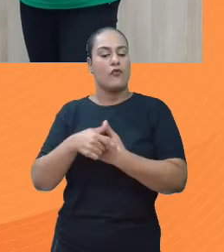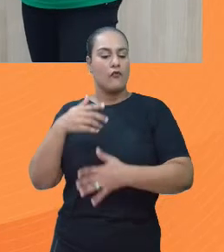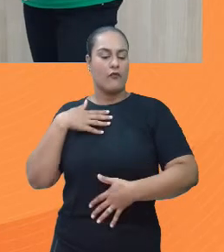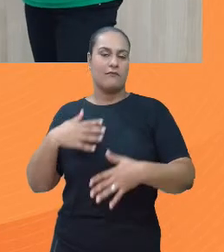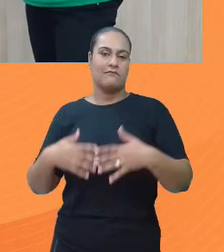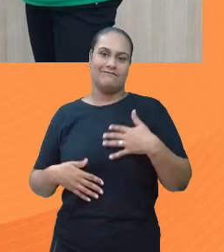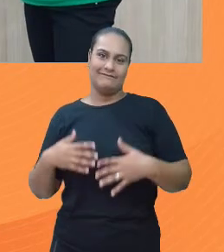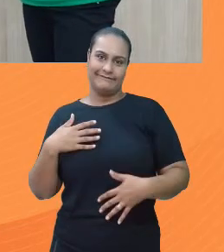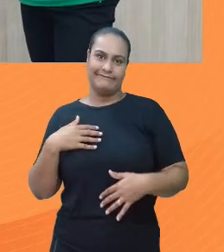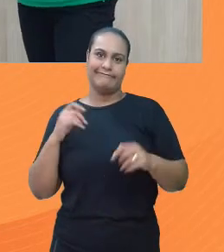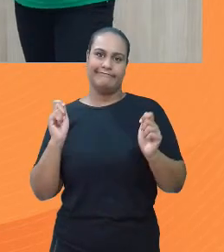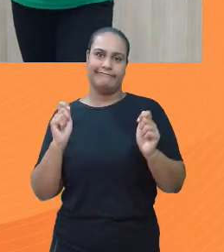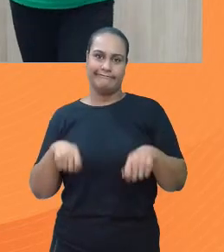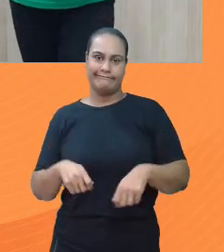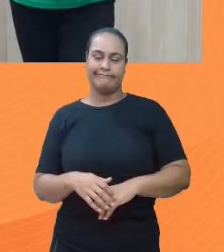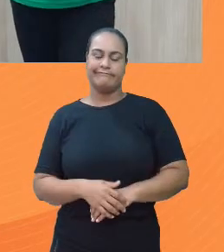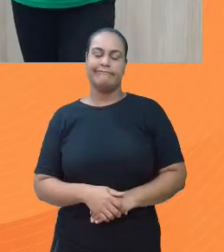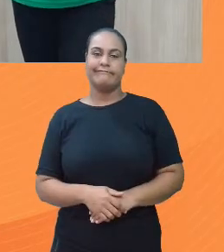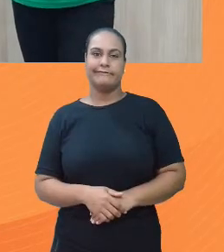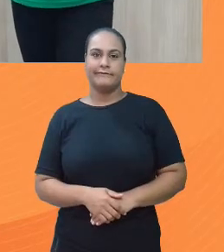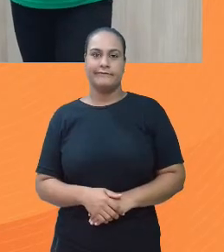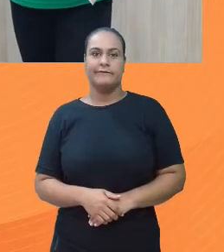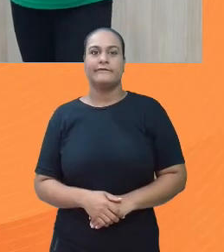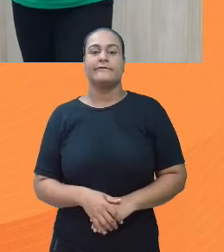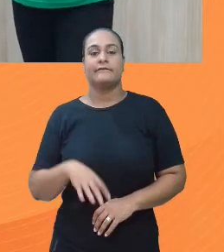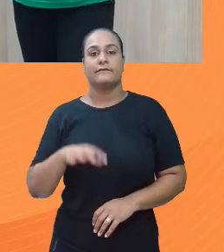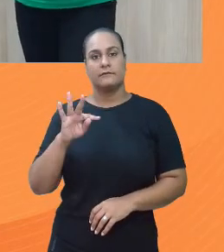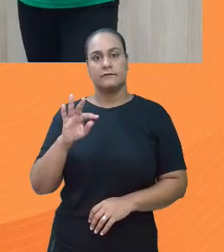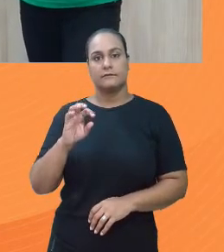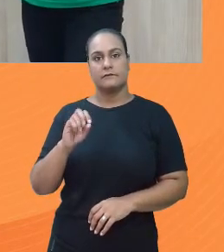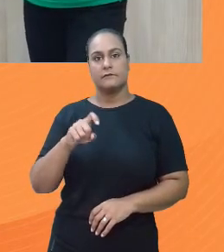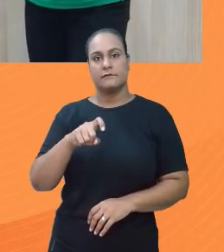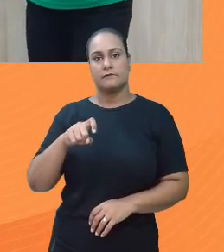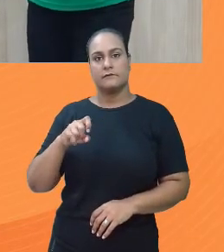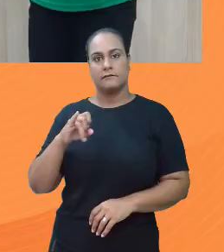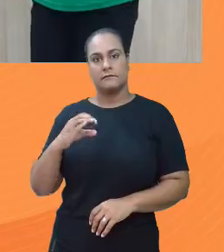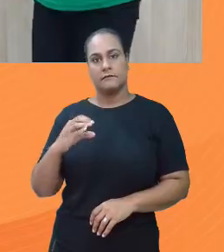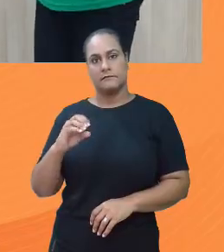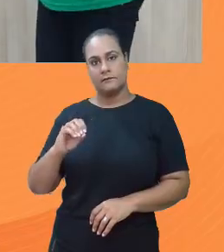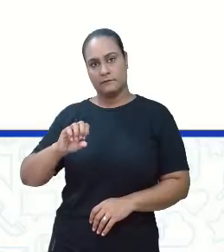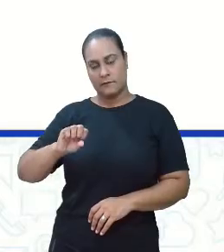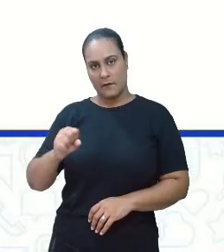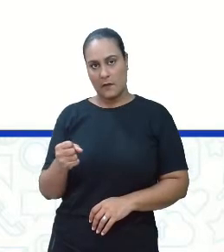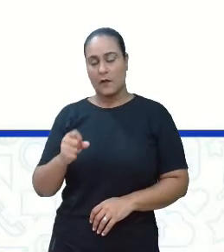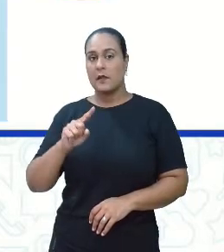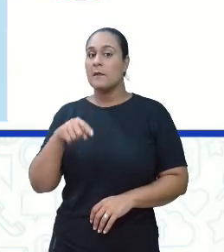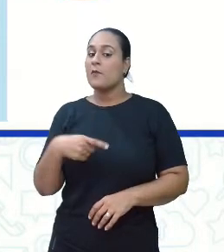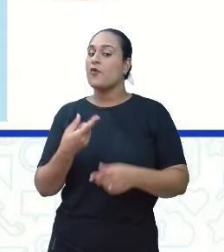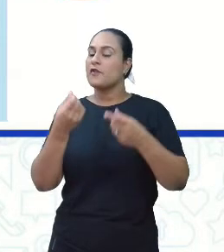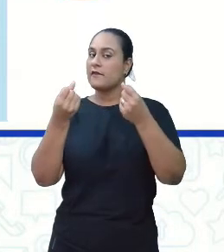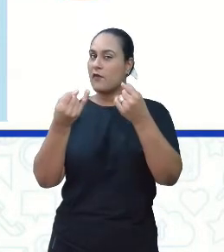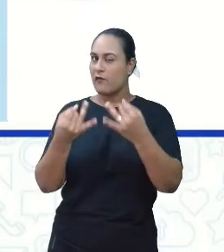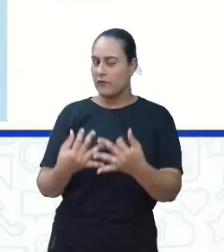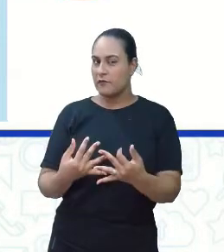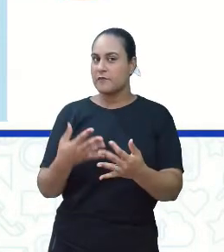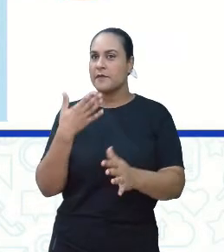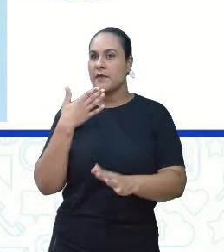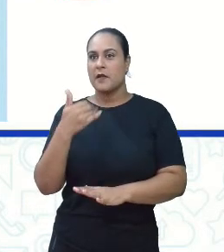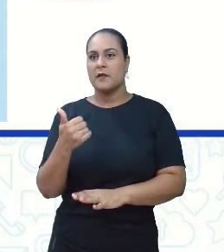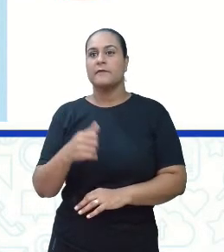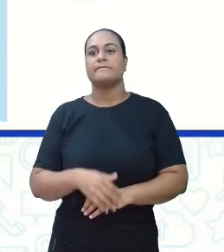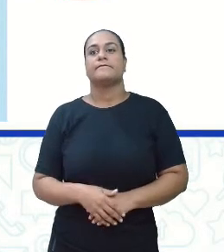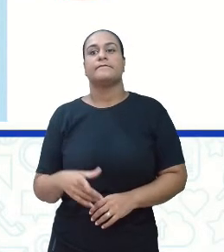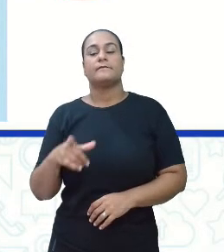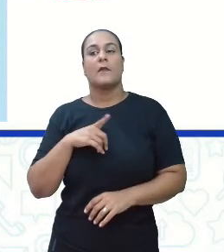desse corpo. E aí, as chamadas, os tóxicos, que a gente também vai conversar em relação a ele. O que é que nós temos?